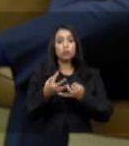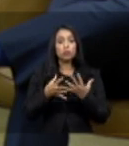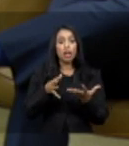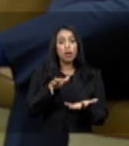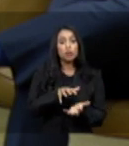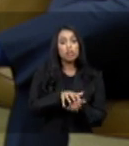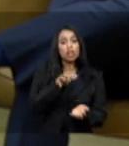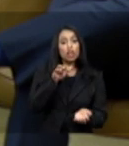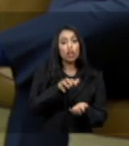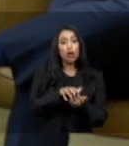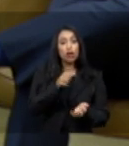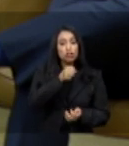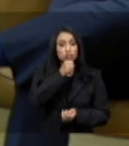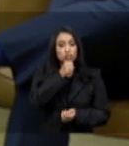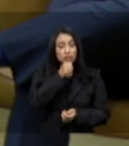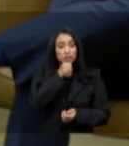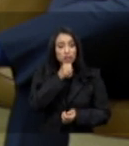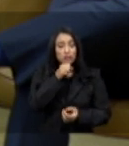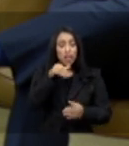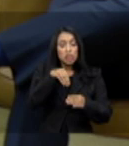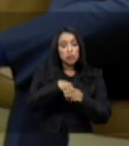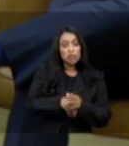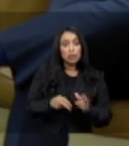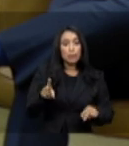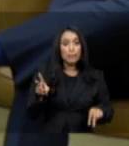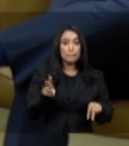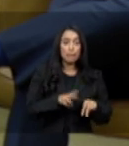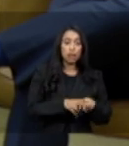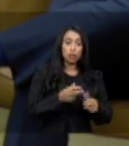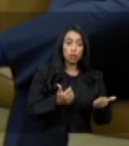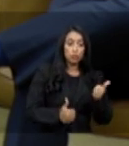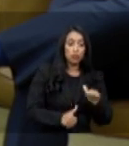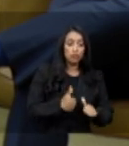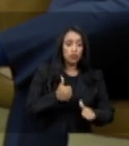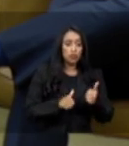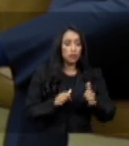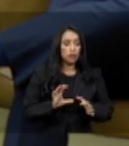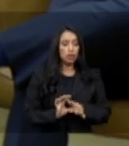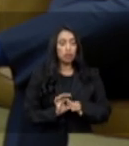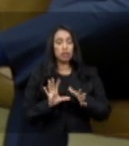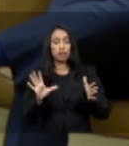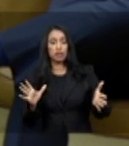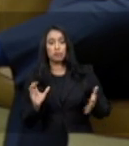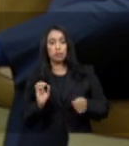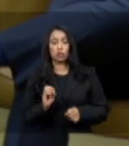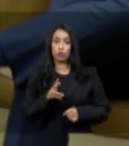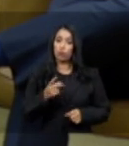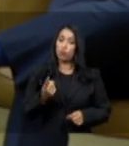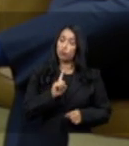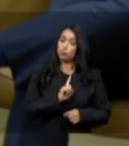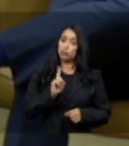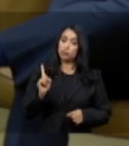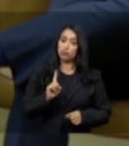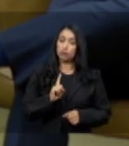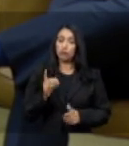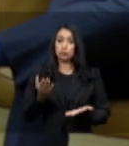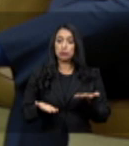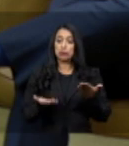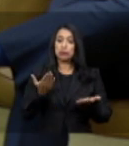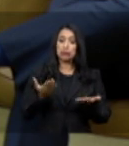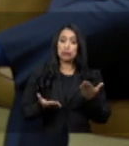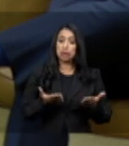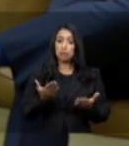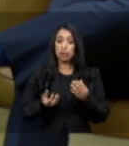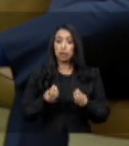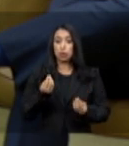dos federal para fins de verificação da necessidade de seu livramento ou não dependendo das circunstâncias